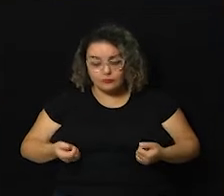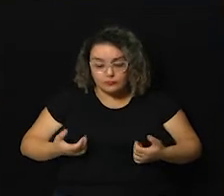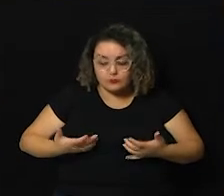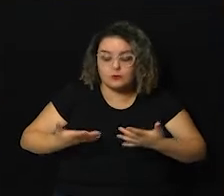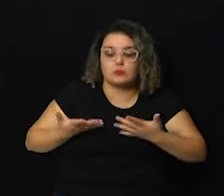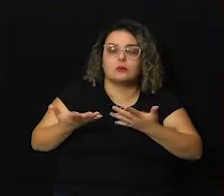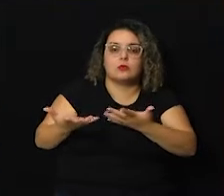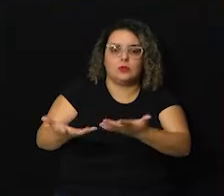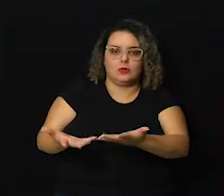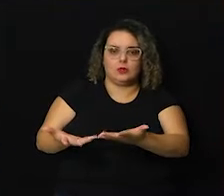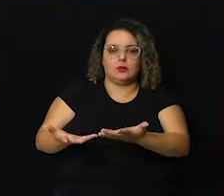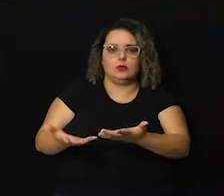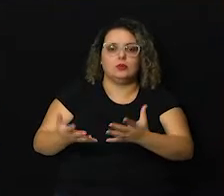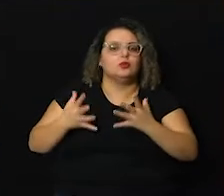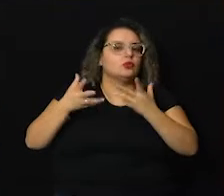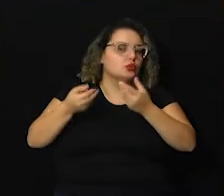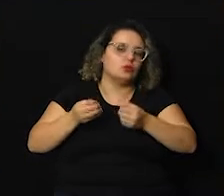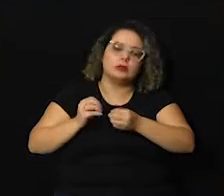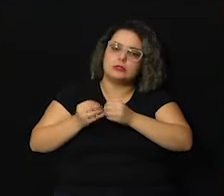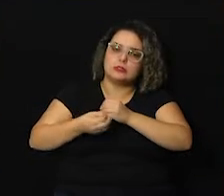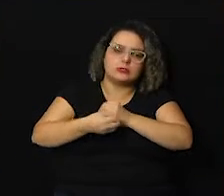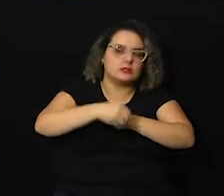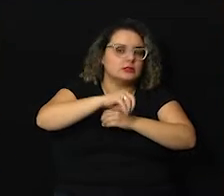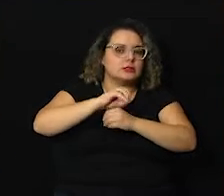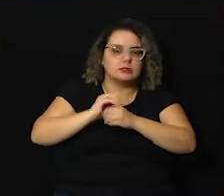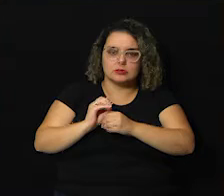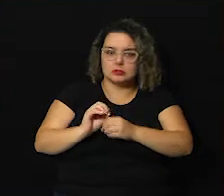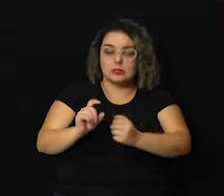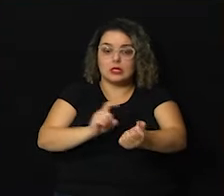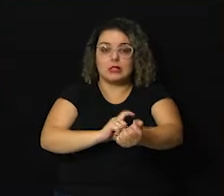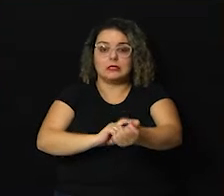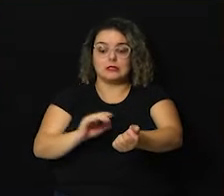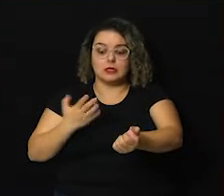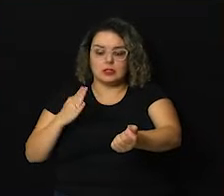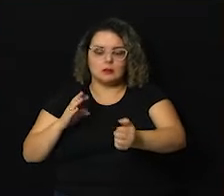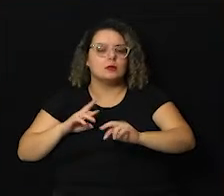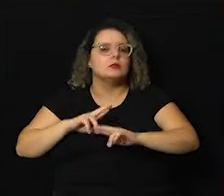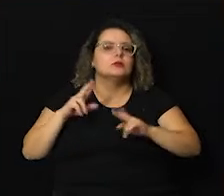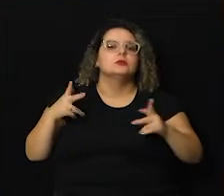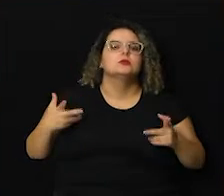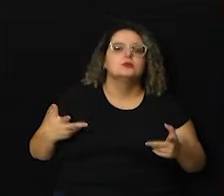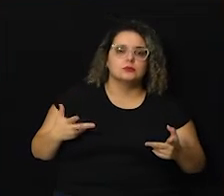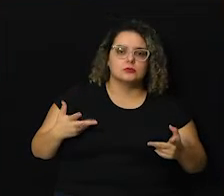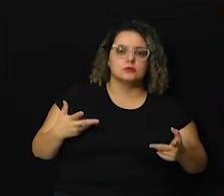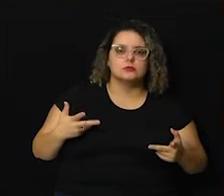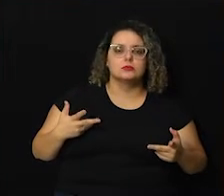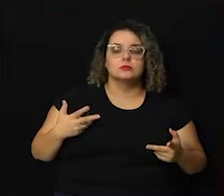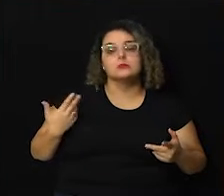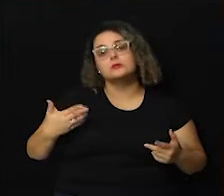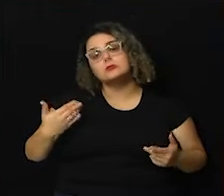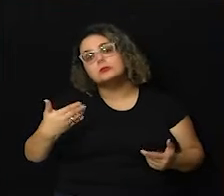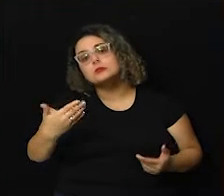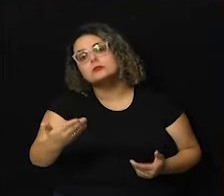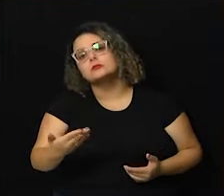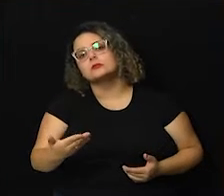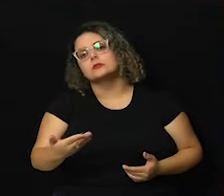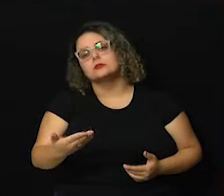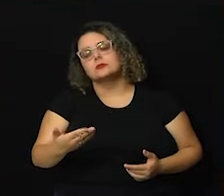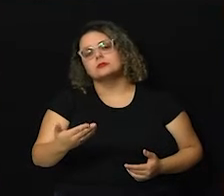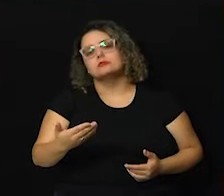expõem o nosso corpo, todas as células do corpo, a estresses biológicos diferentes, que